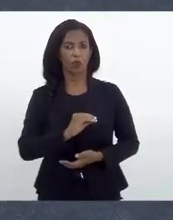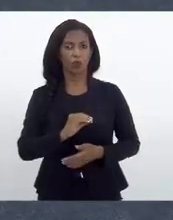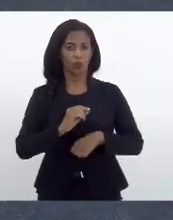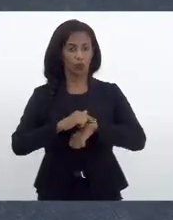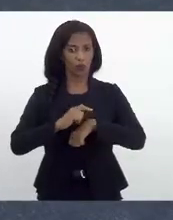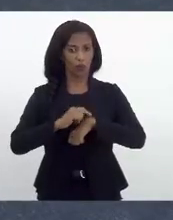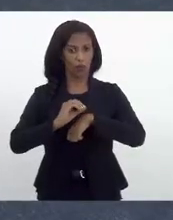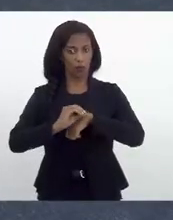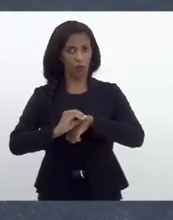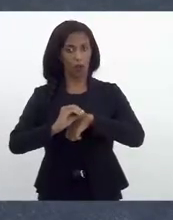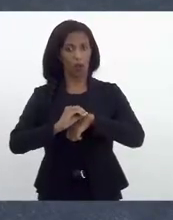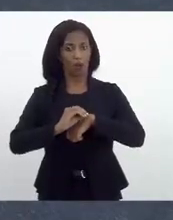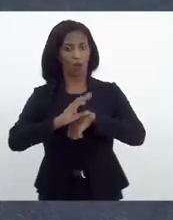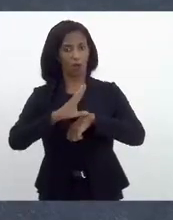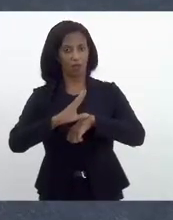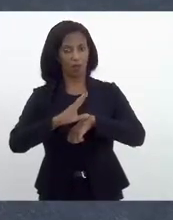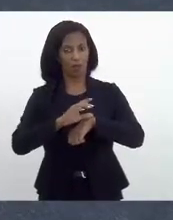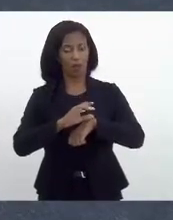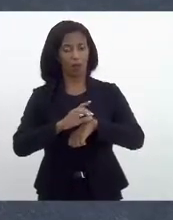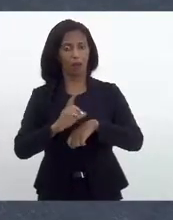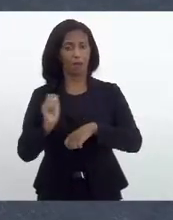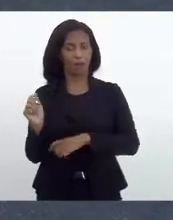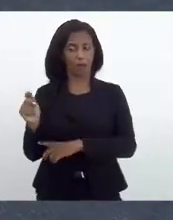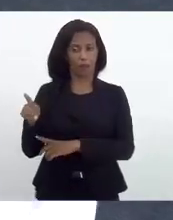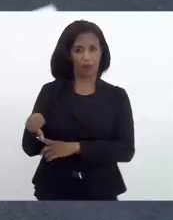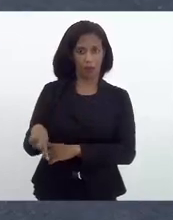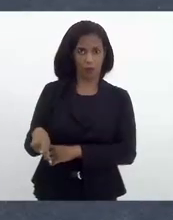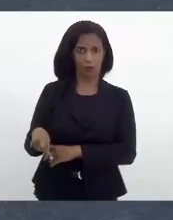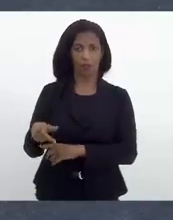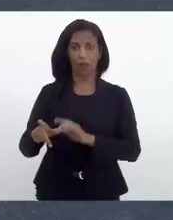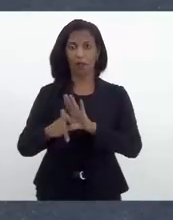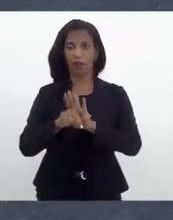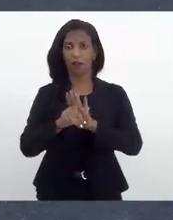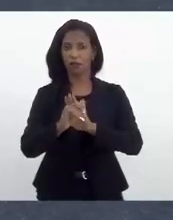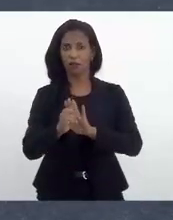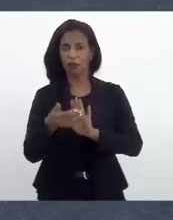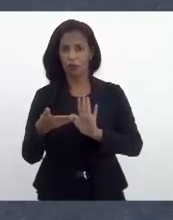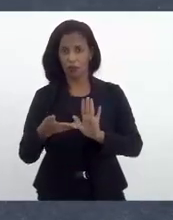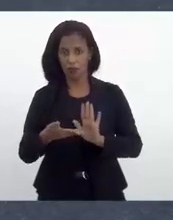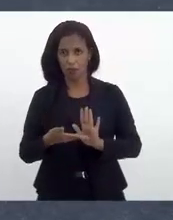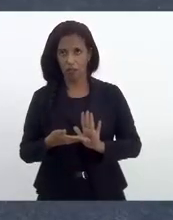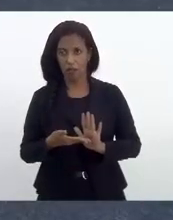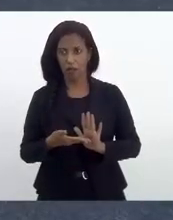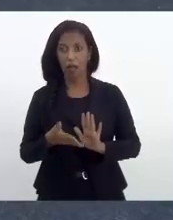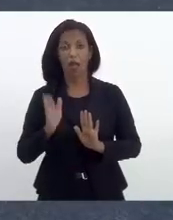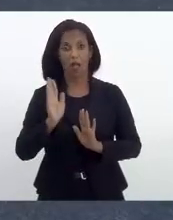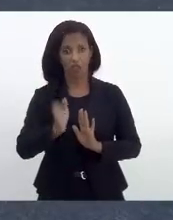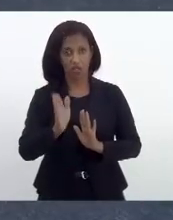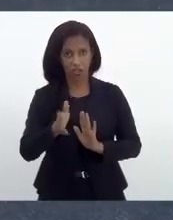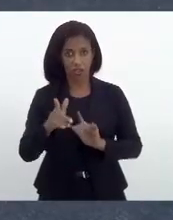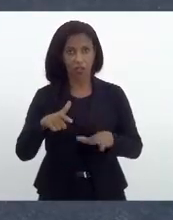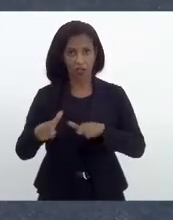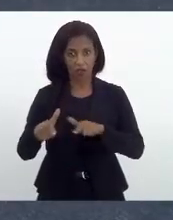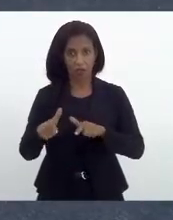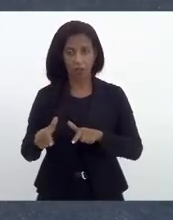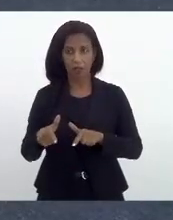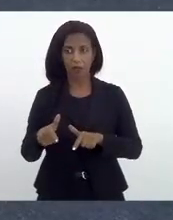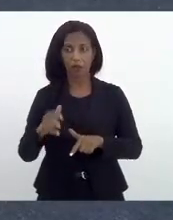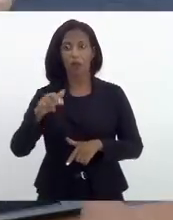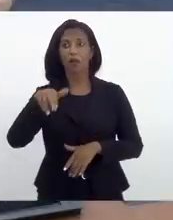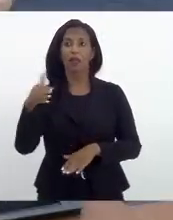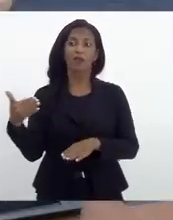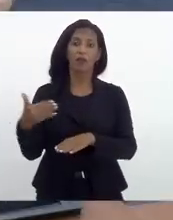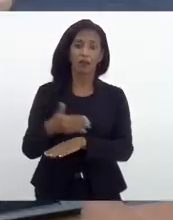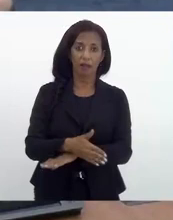para as mulheres para se aposentar que ficou aqui na lei as que já estão no serviço público oi? falando de quem? quem vai